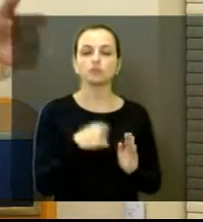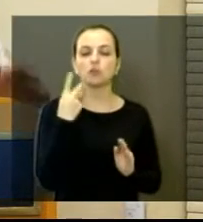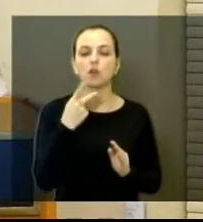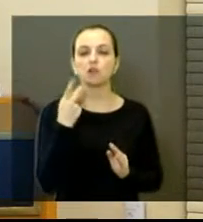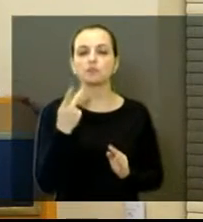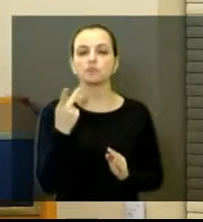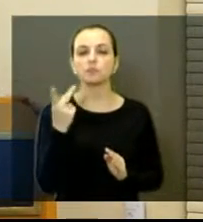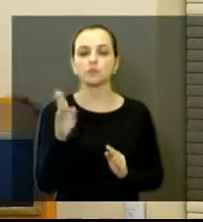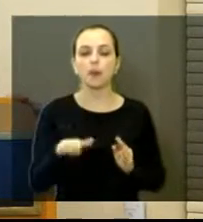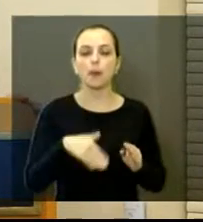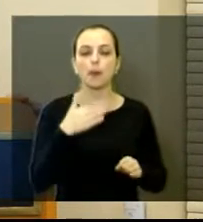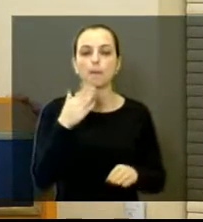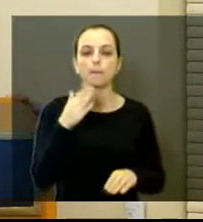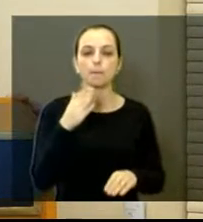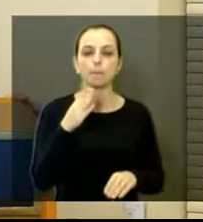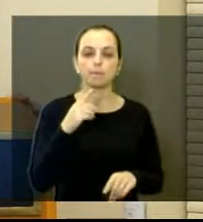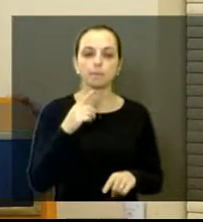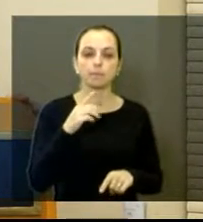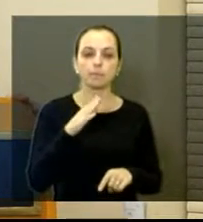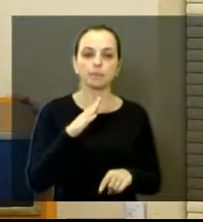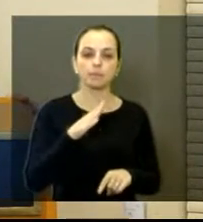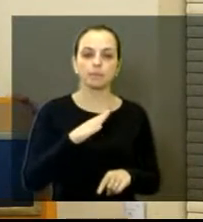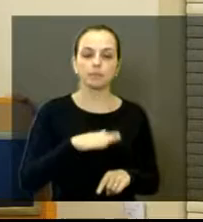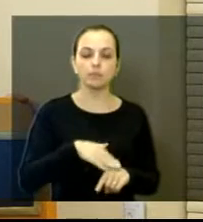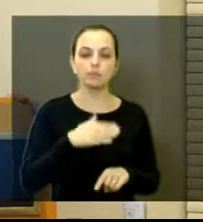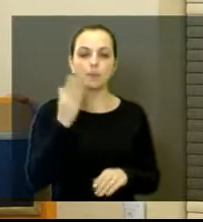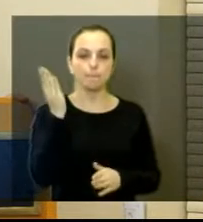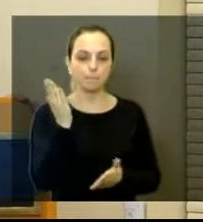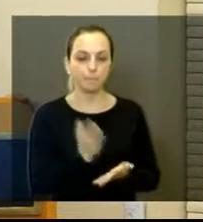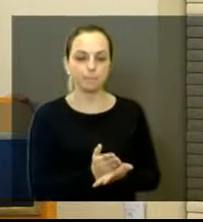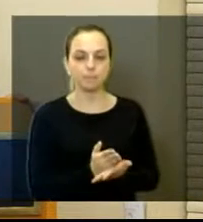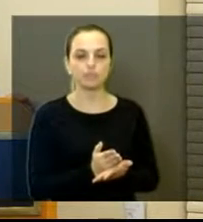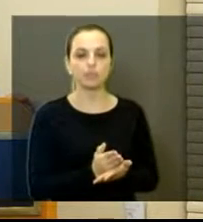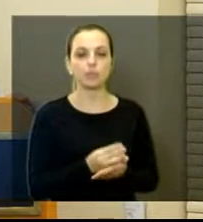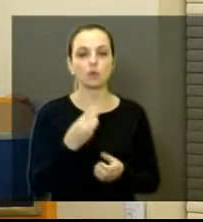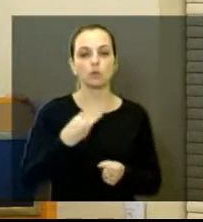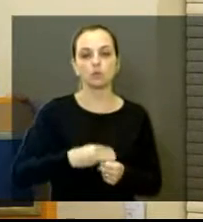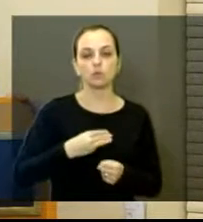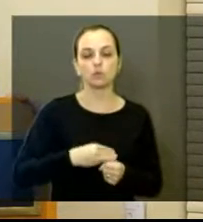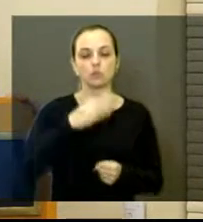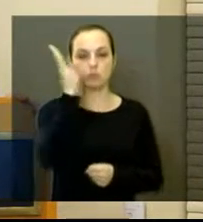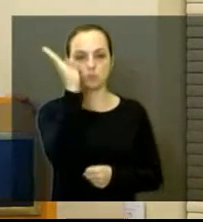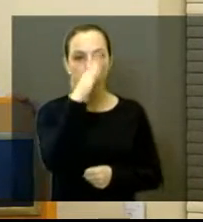Mais da metade dos municípios do Brasil